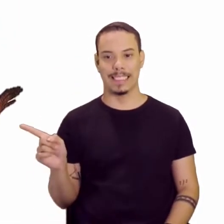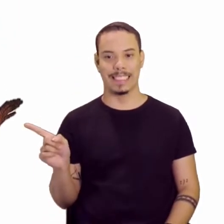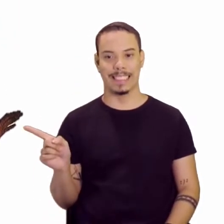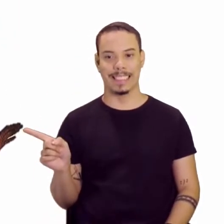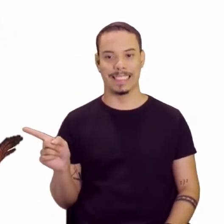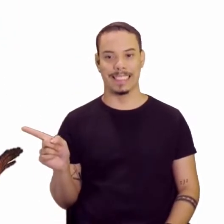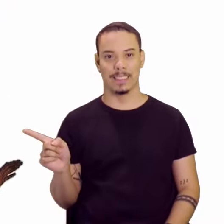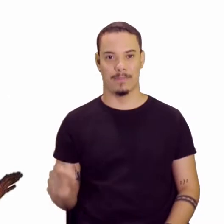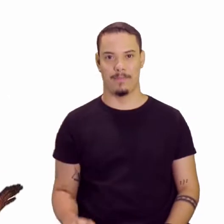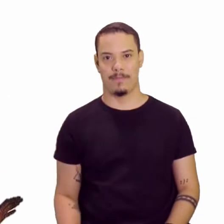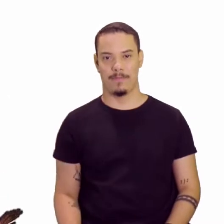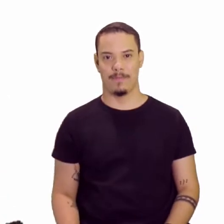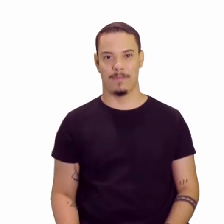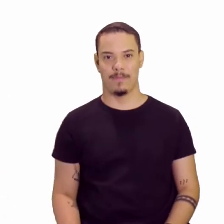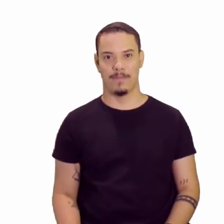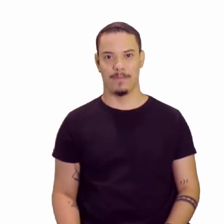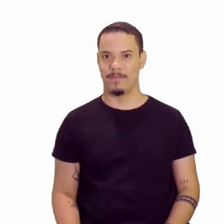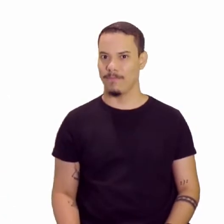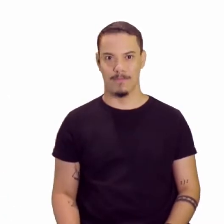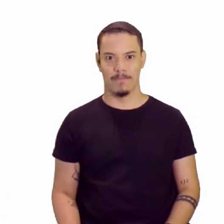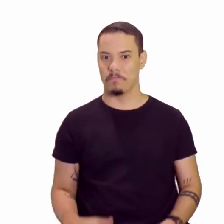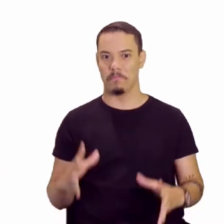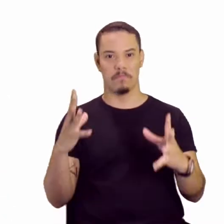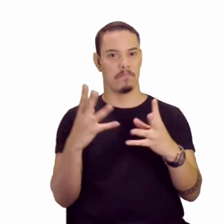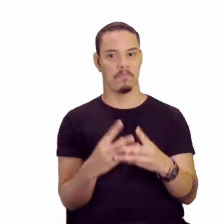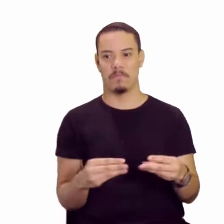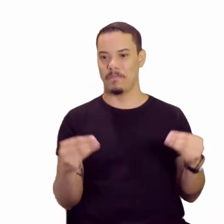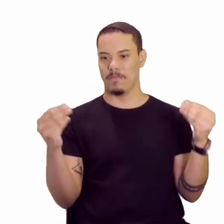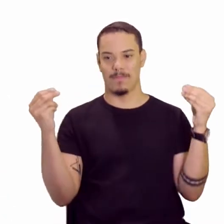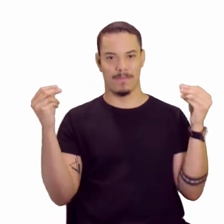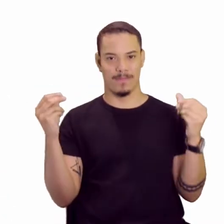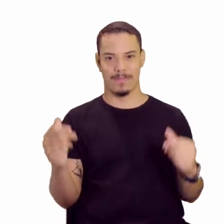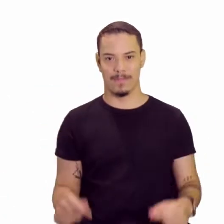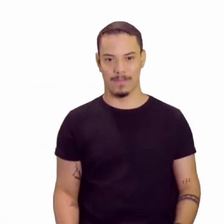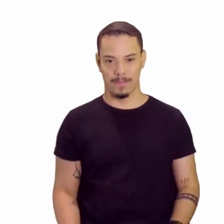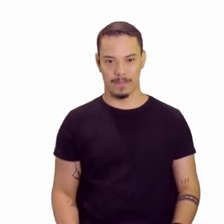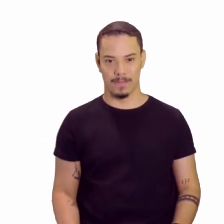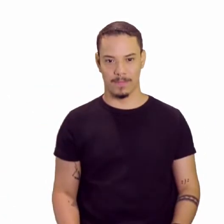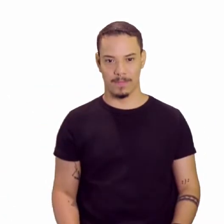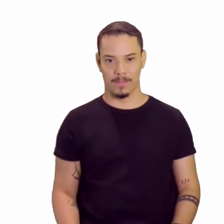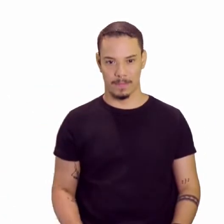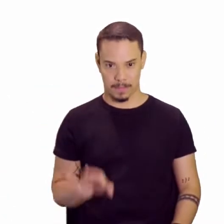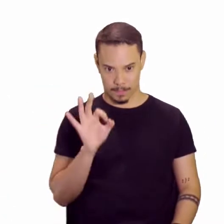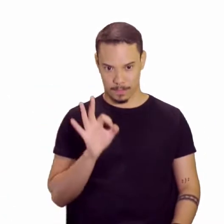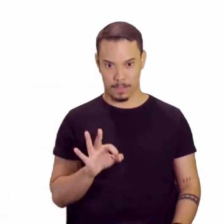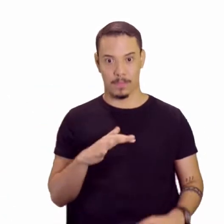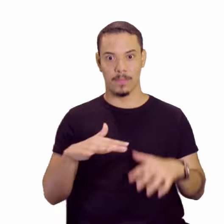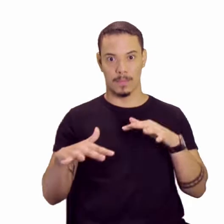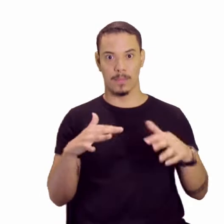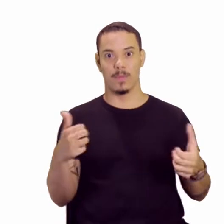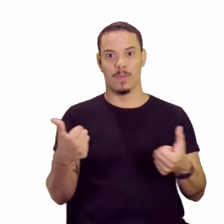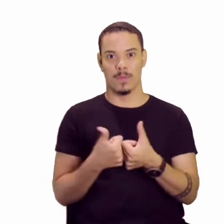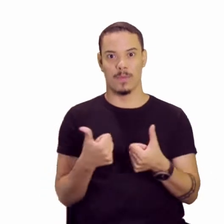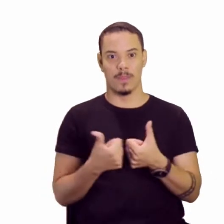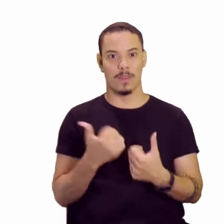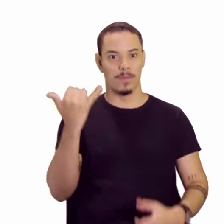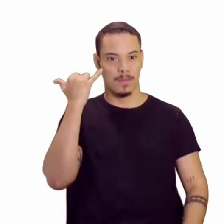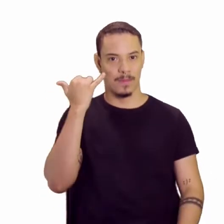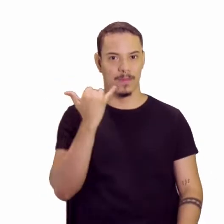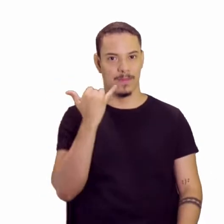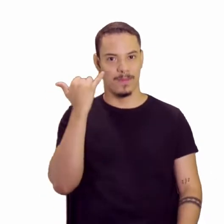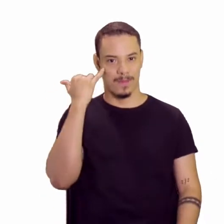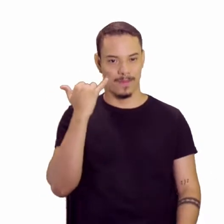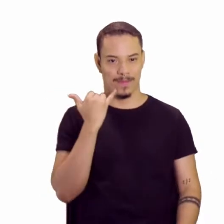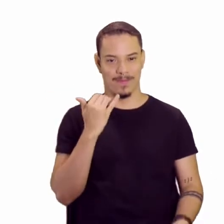paraquedista passando. Foi embora. Câmera lenta. Em câmera lenta. Mexeu, passou pertinho do Vitor ali. Pois